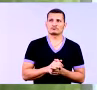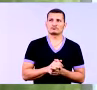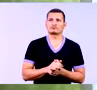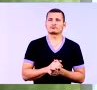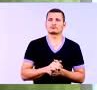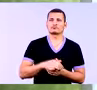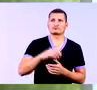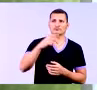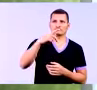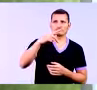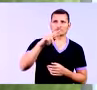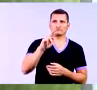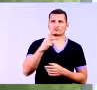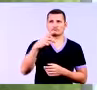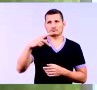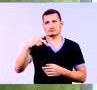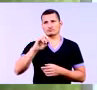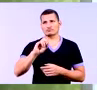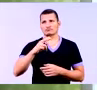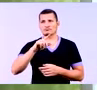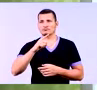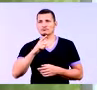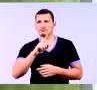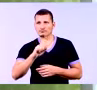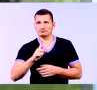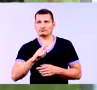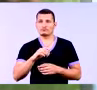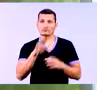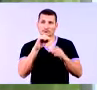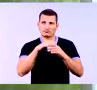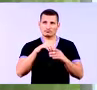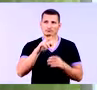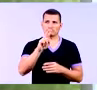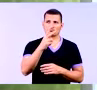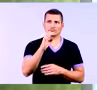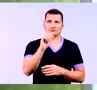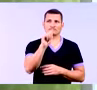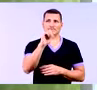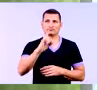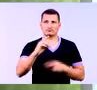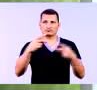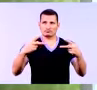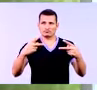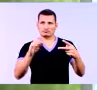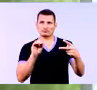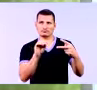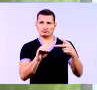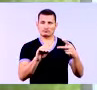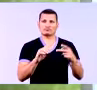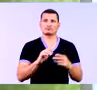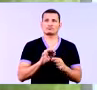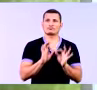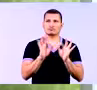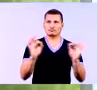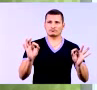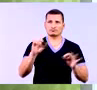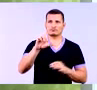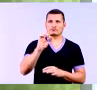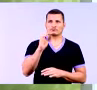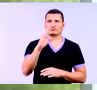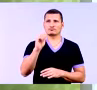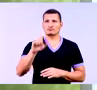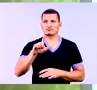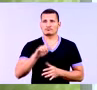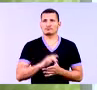conteúdo PHP ou não, e dentro da tag head é onde vai ser colocada a declaração local. Bom,